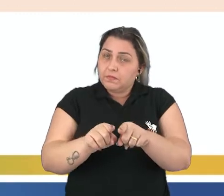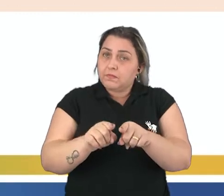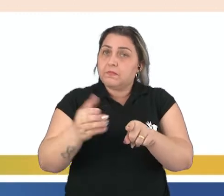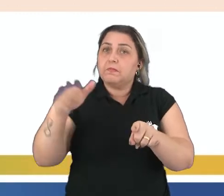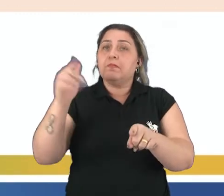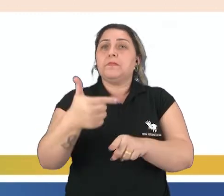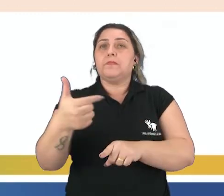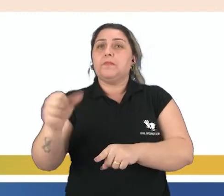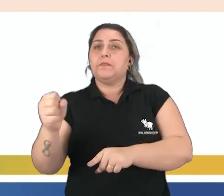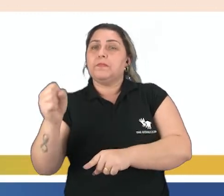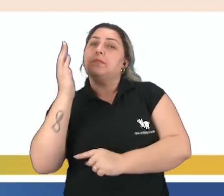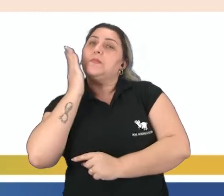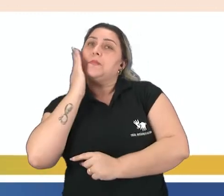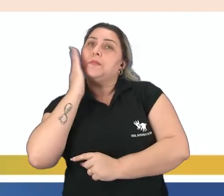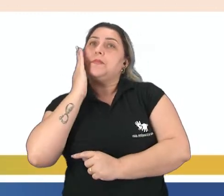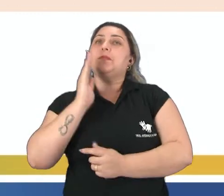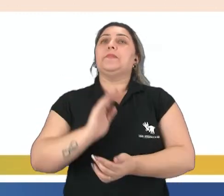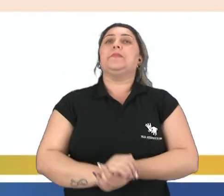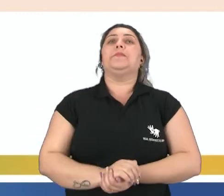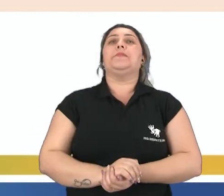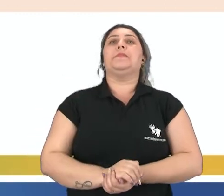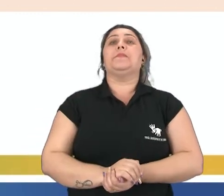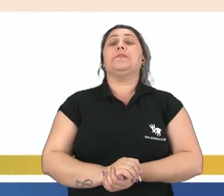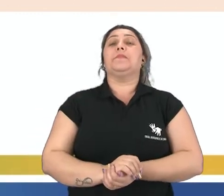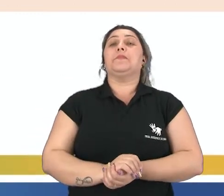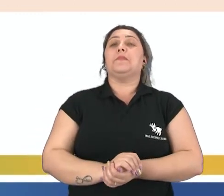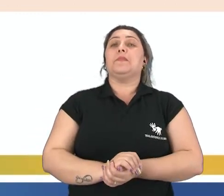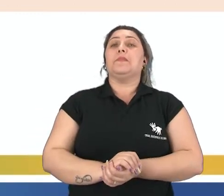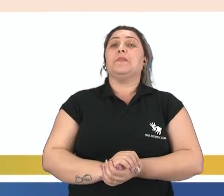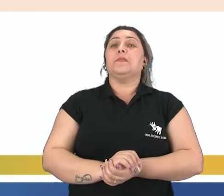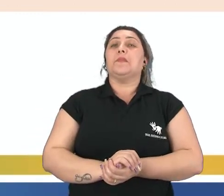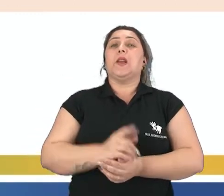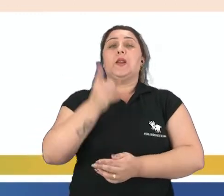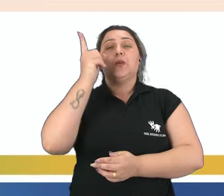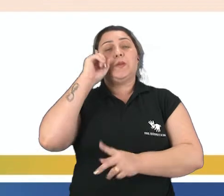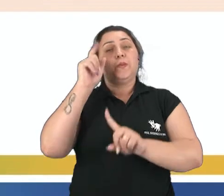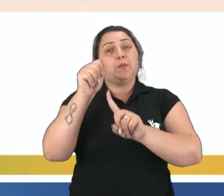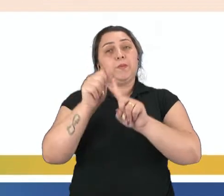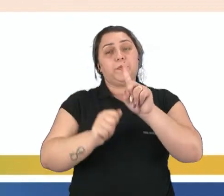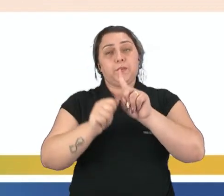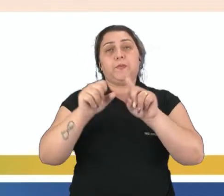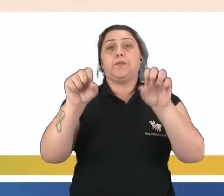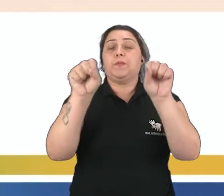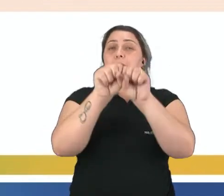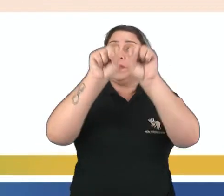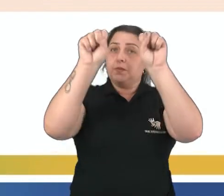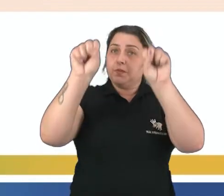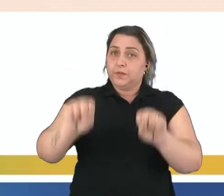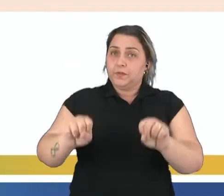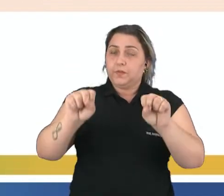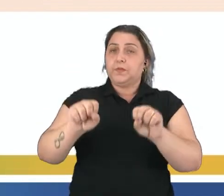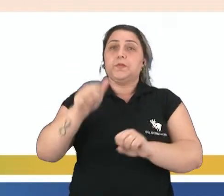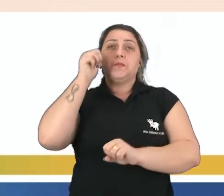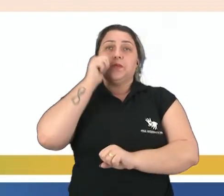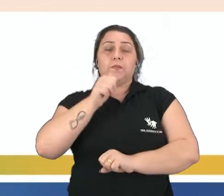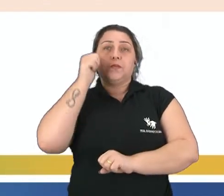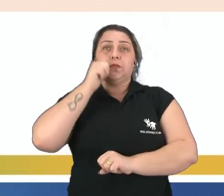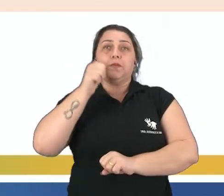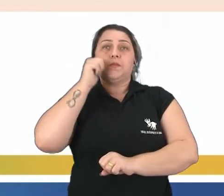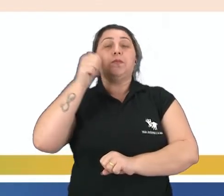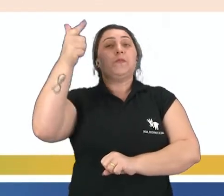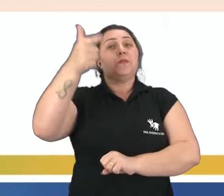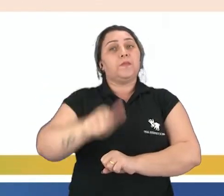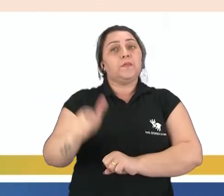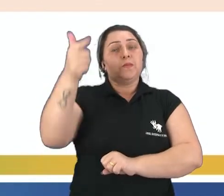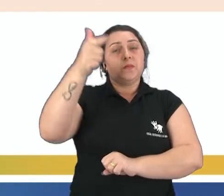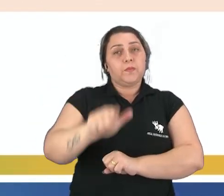espaço de tempo maior. E aí, todos os meses, o sistema reprodutor feminino ele vai repetir